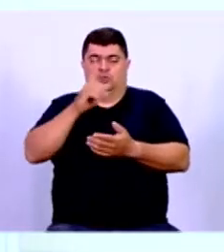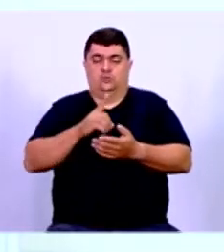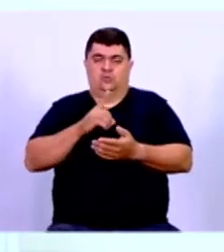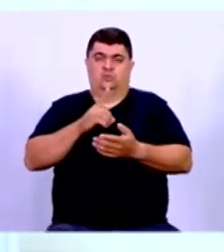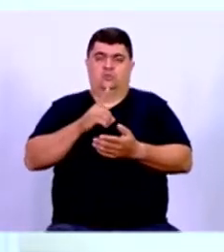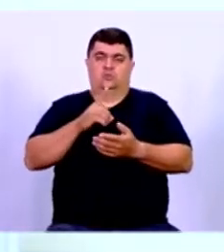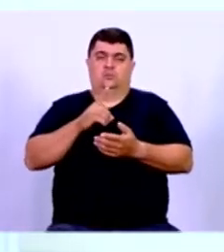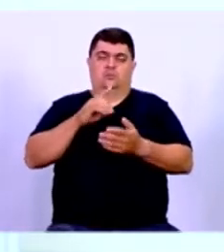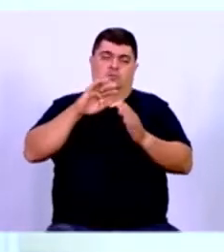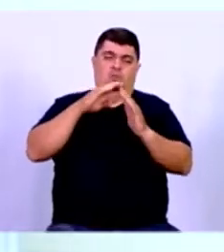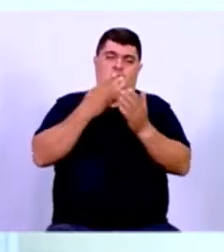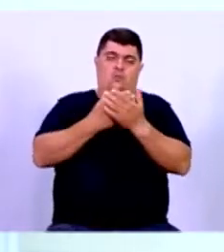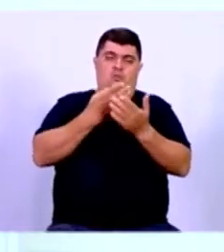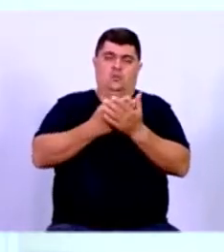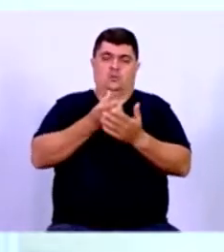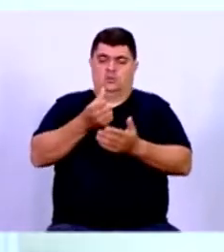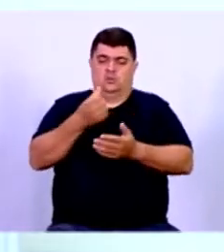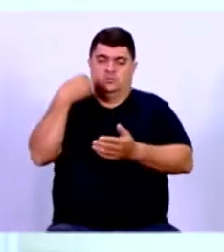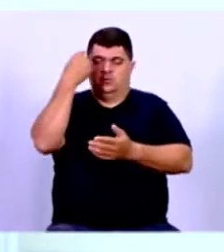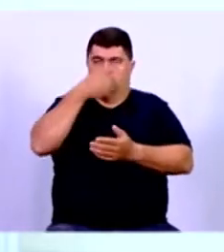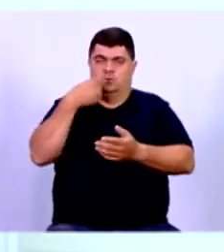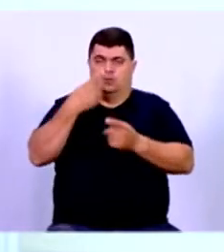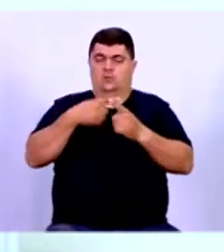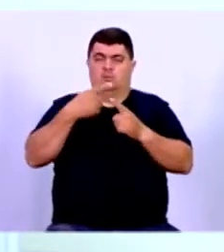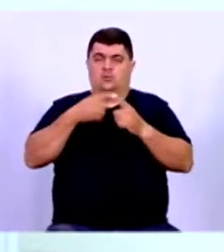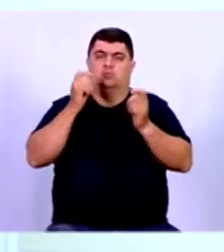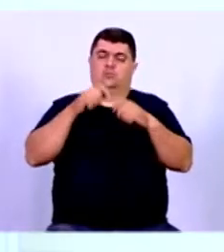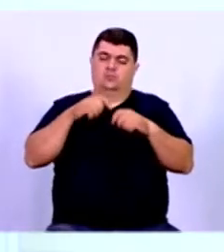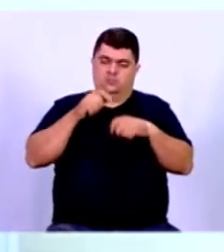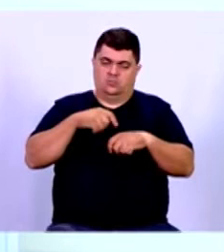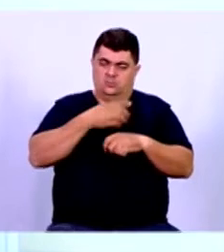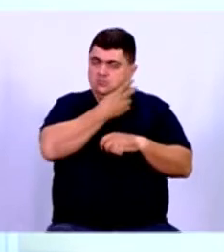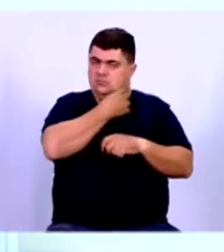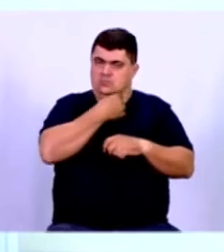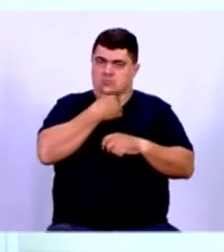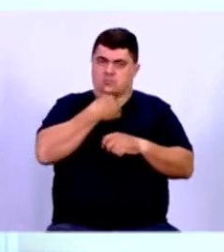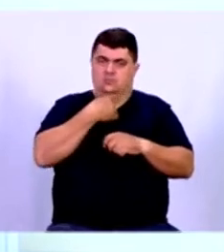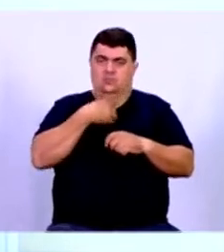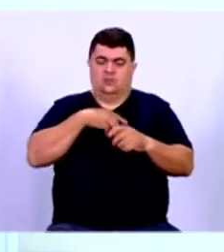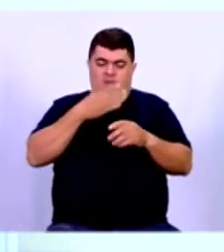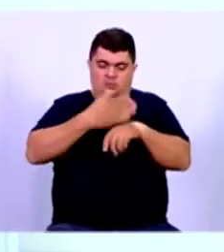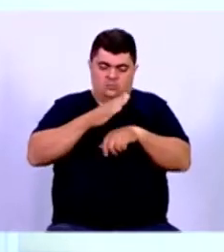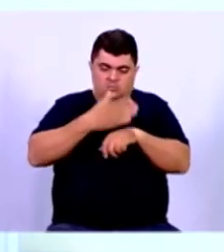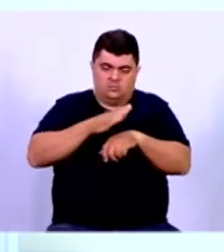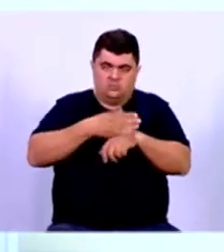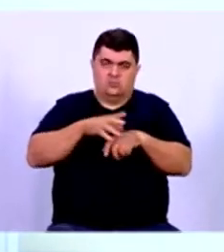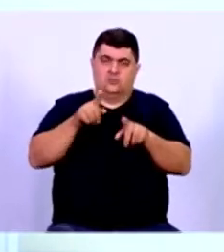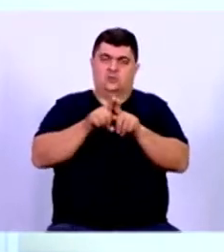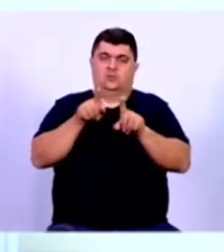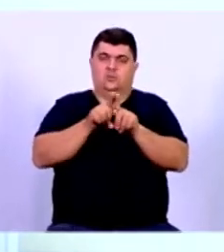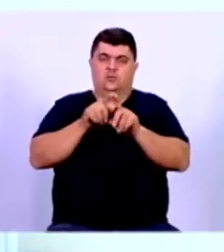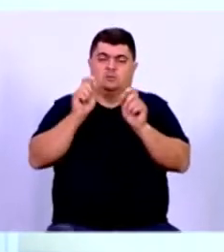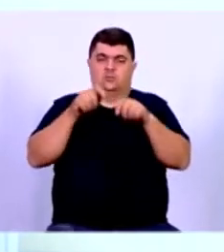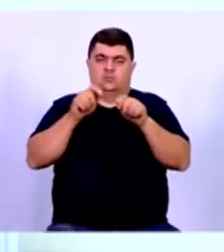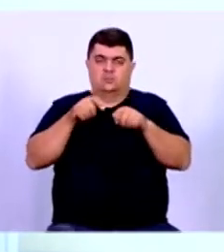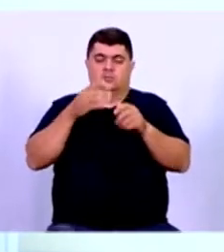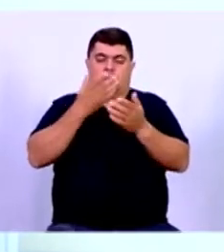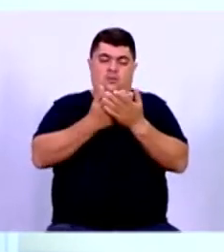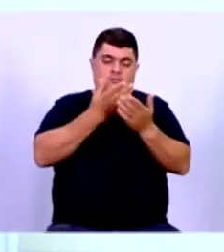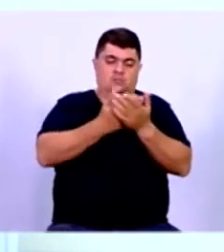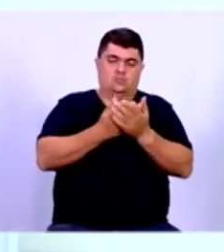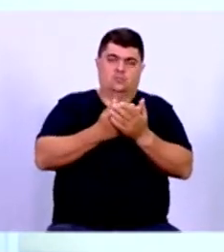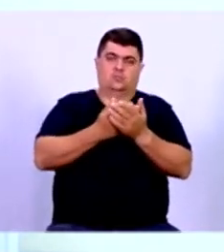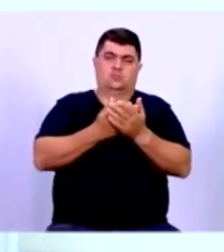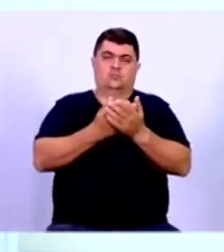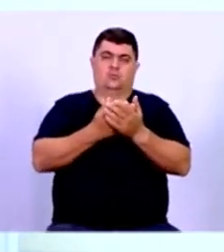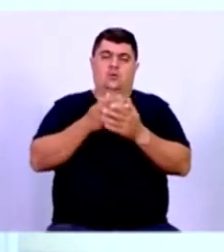de estudante. Então, as 6 horas são para resguardar que o aluno ele vai ter o período de prática profissional e ele vai ter ainda tempo para estudar,